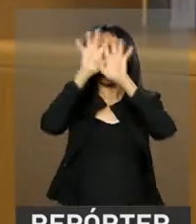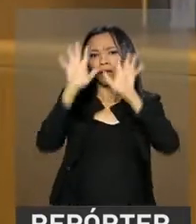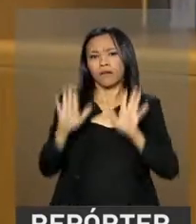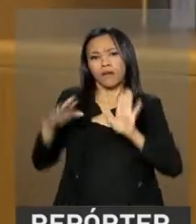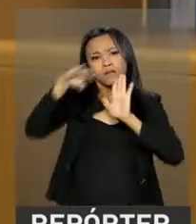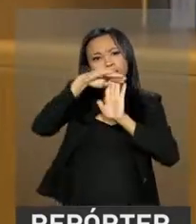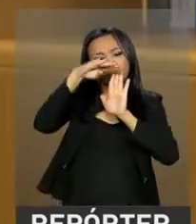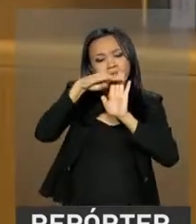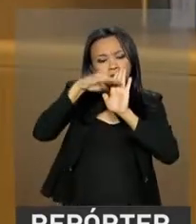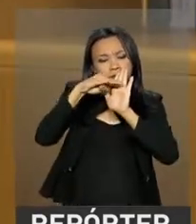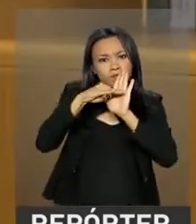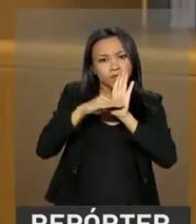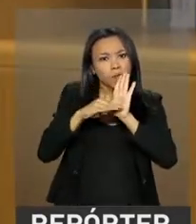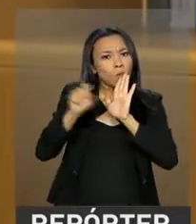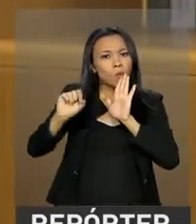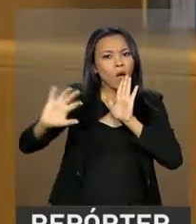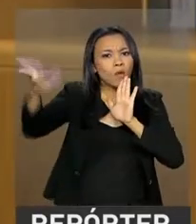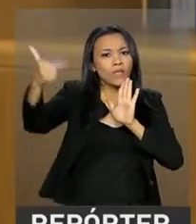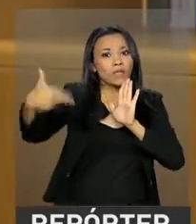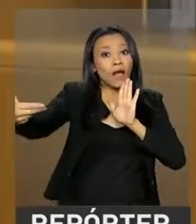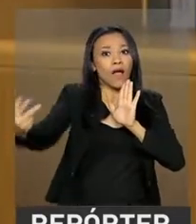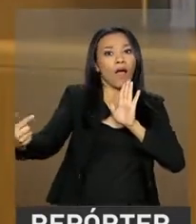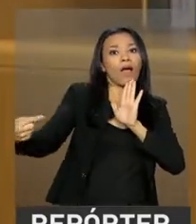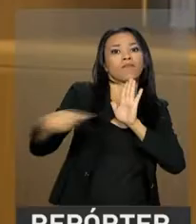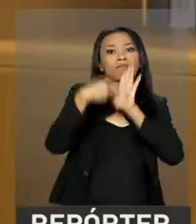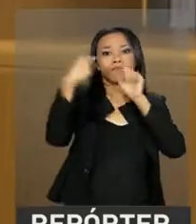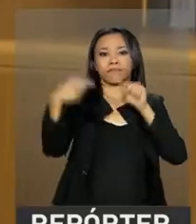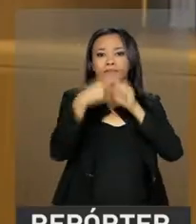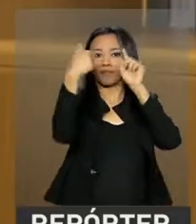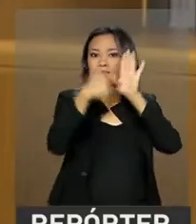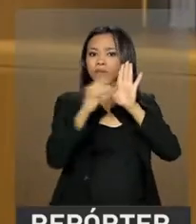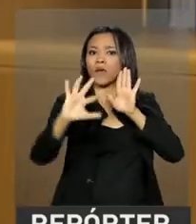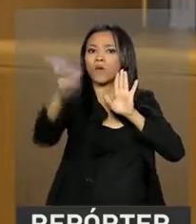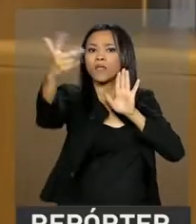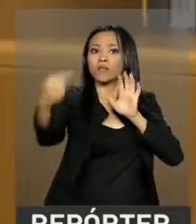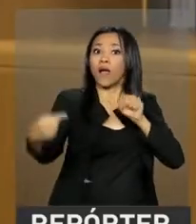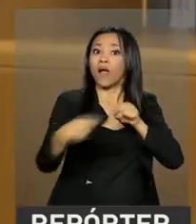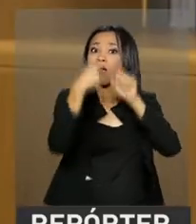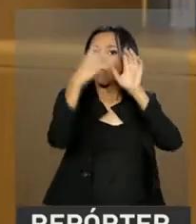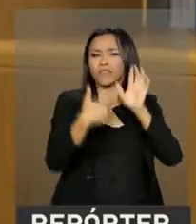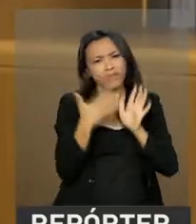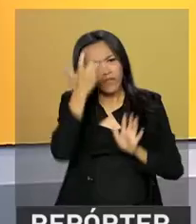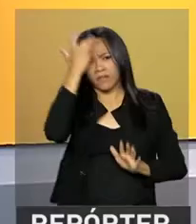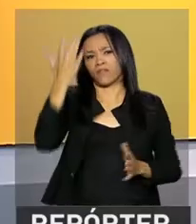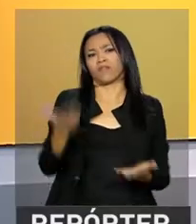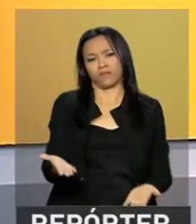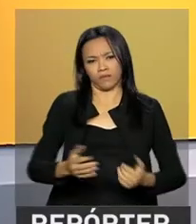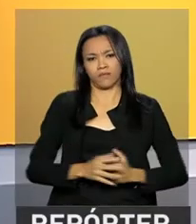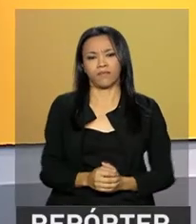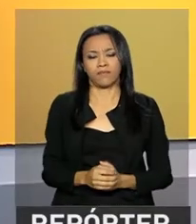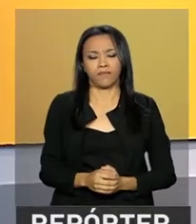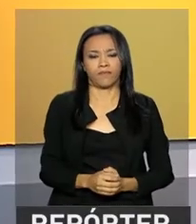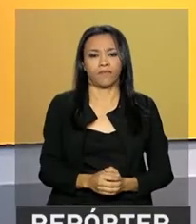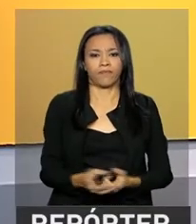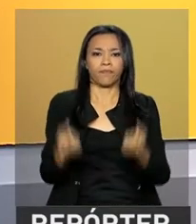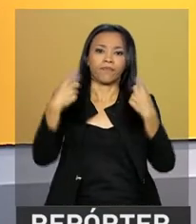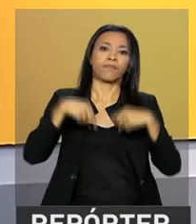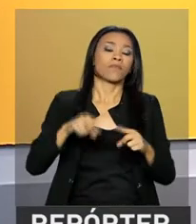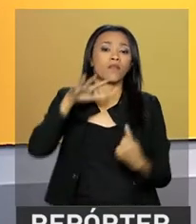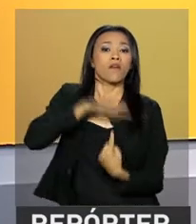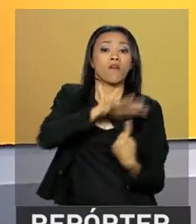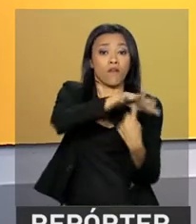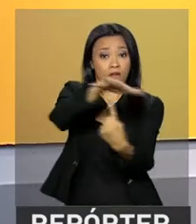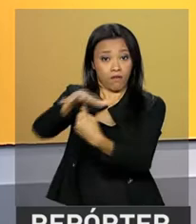as várias situações previstas em leis lógico isso facilita e o feirão da caixa